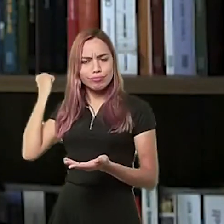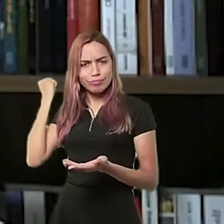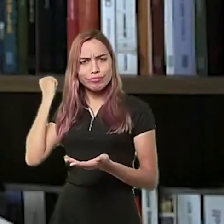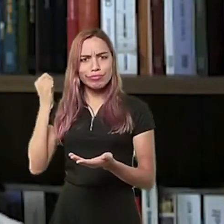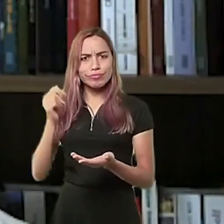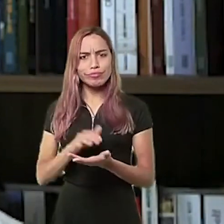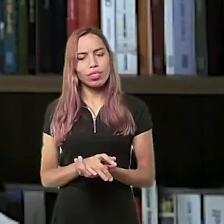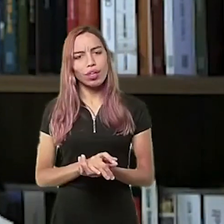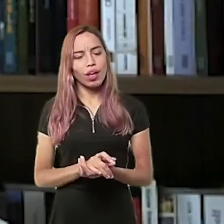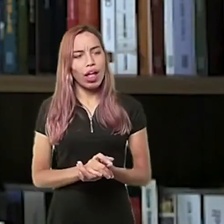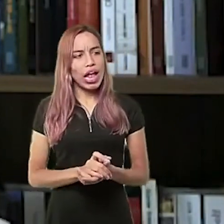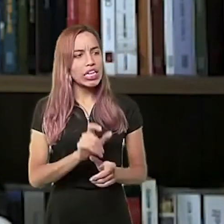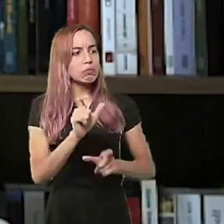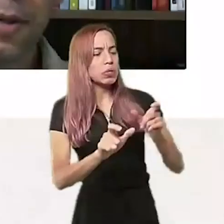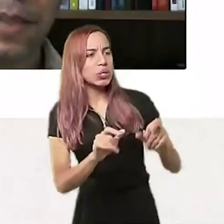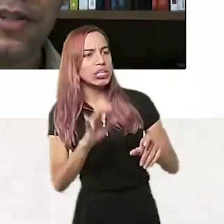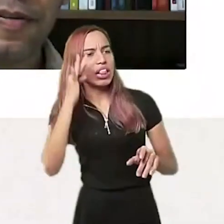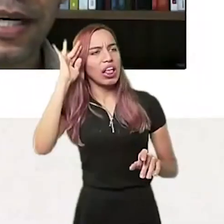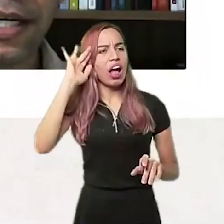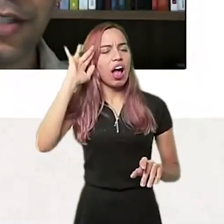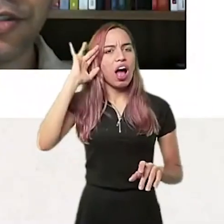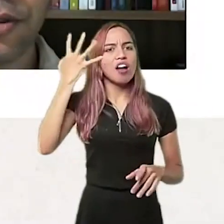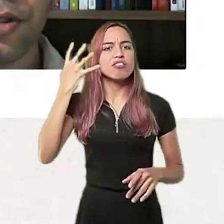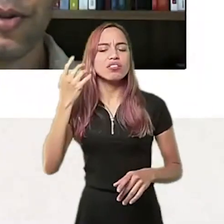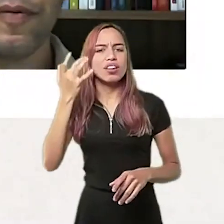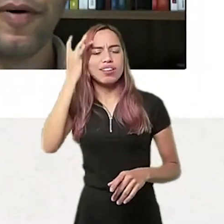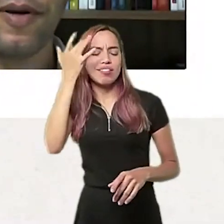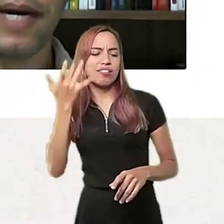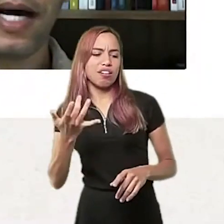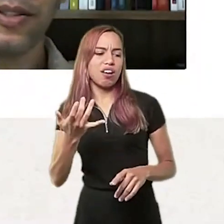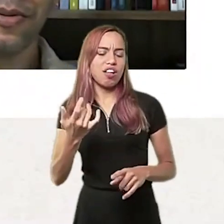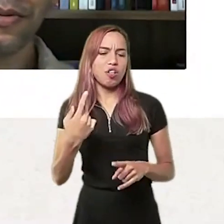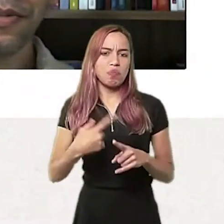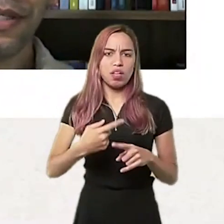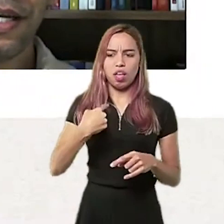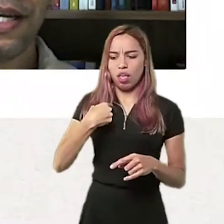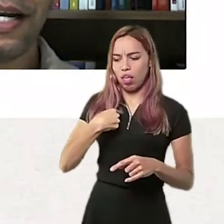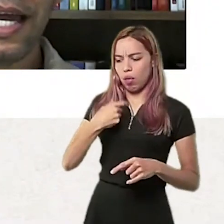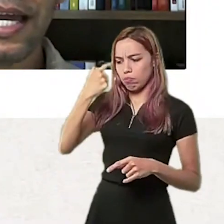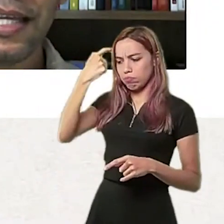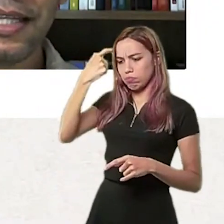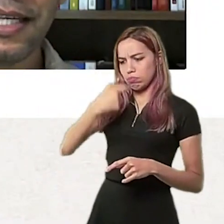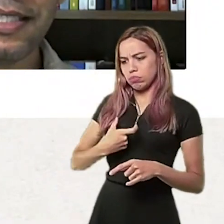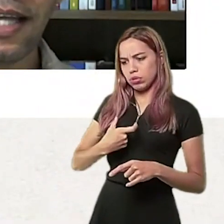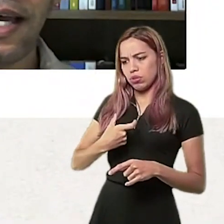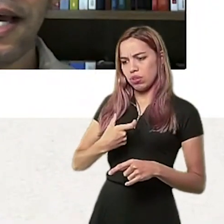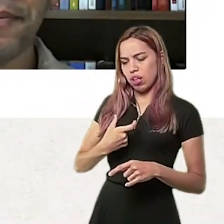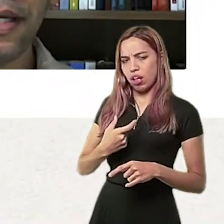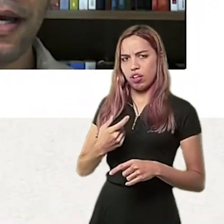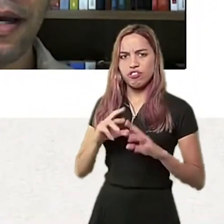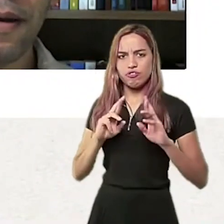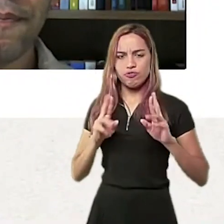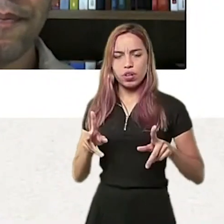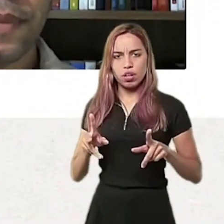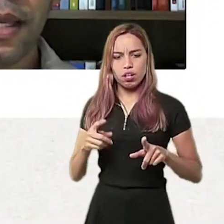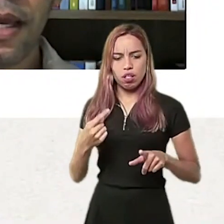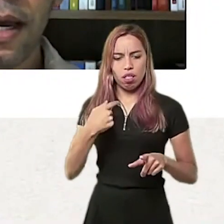porque eu segui um caminho bem diferente. Eu não sou formado em letras, né?